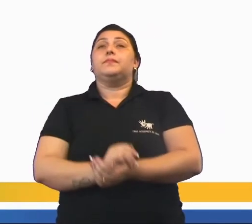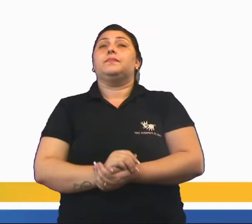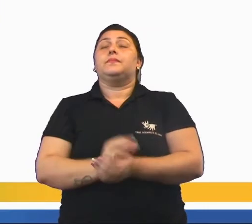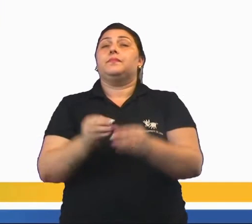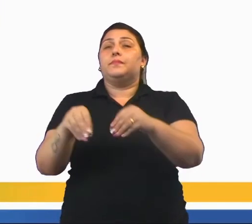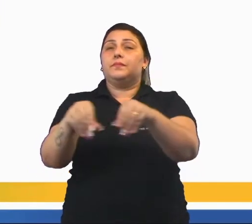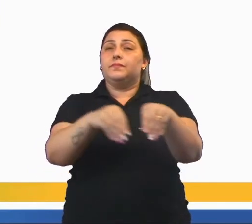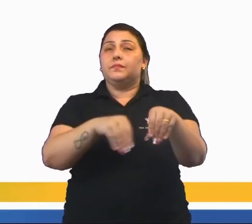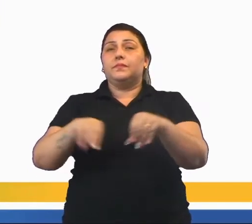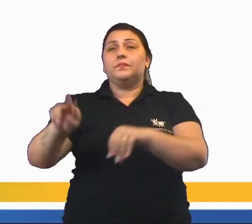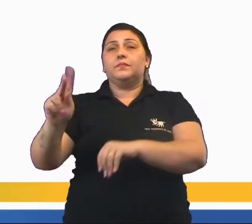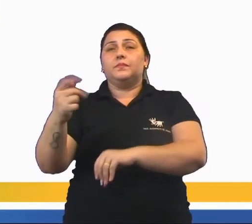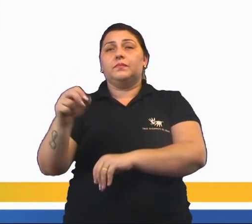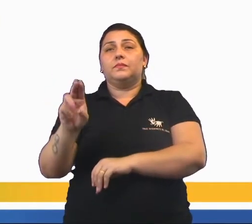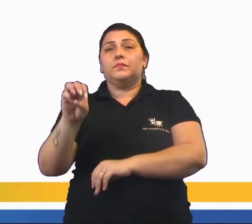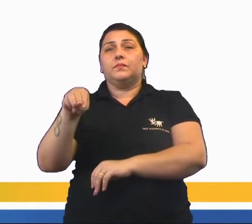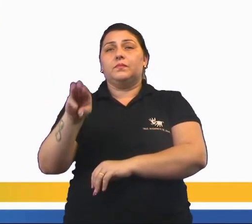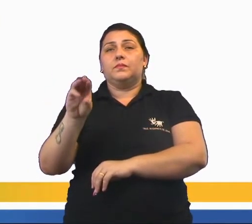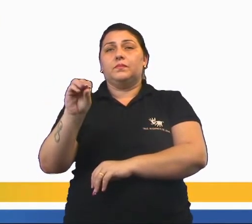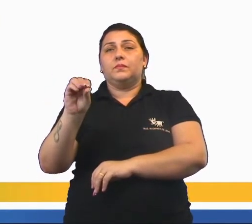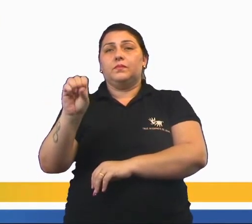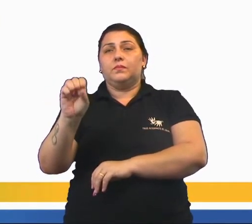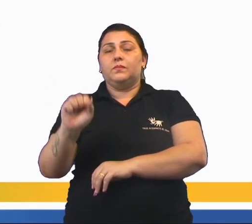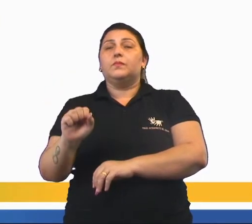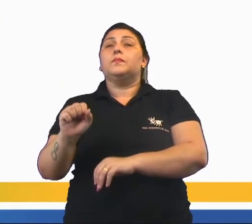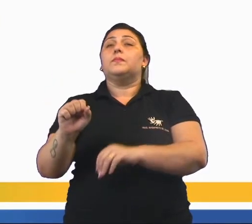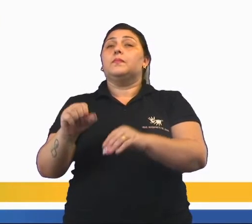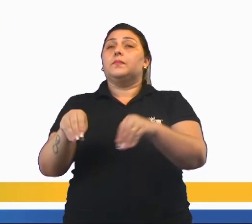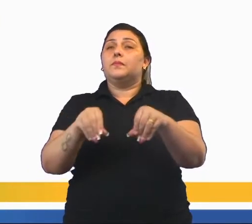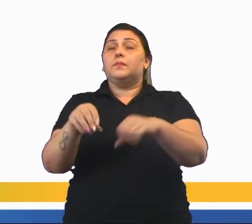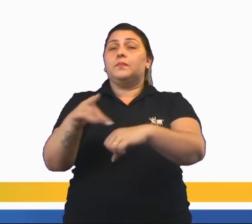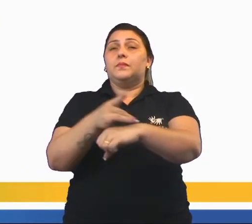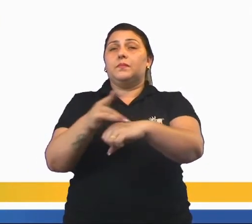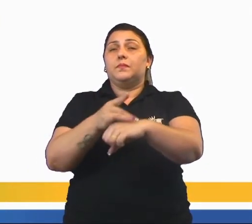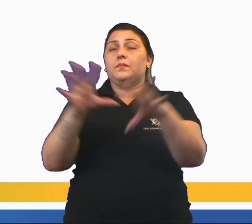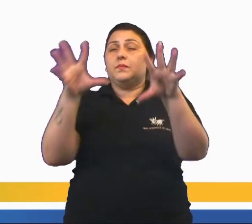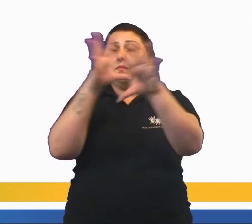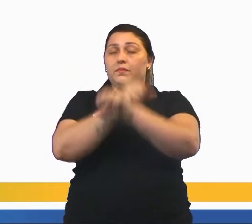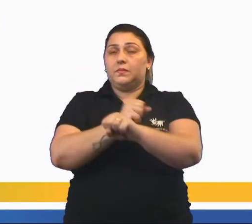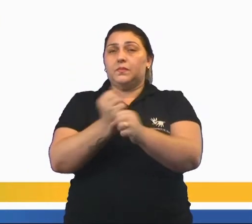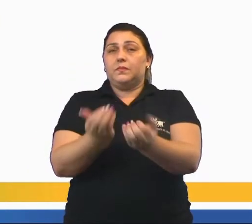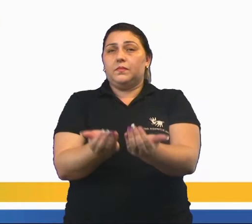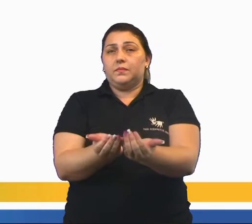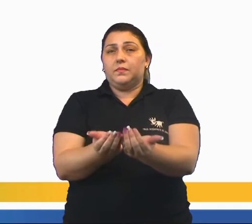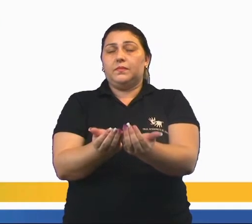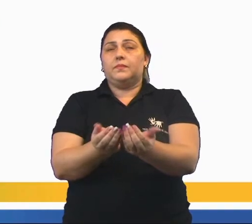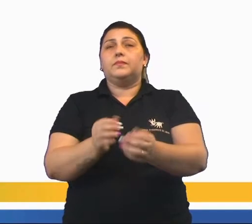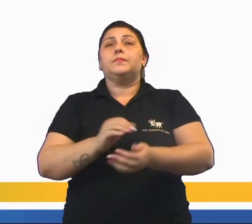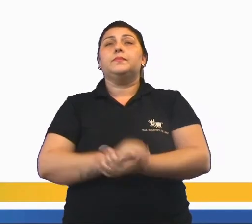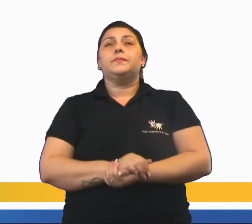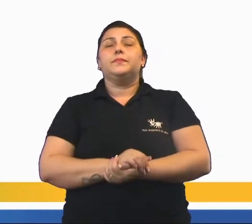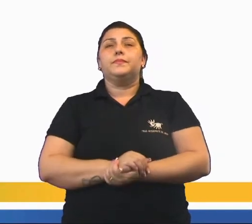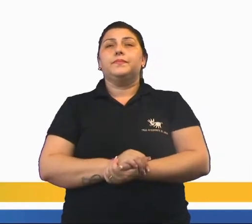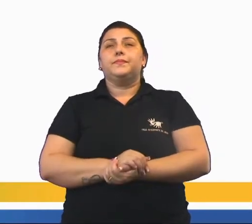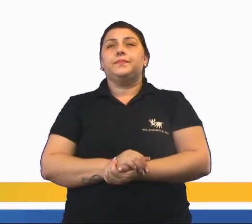solo humoso, também conhecido como terra preta, né, terra escura, em suas mãos.